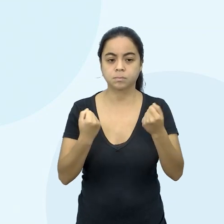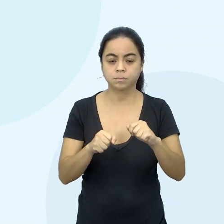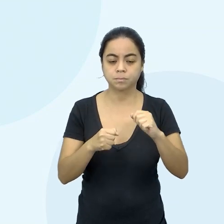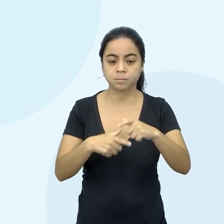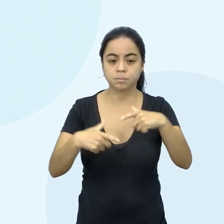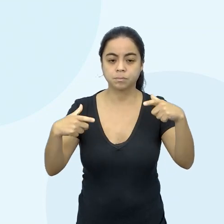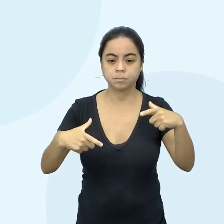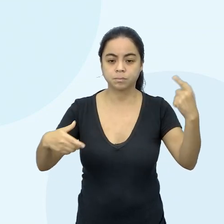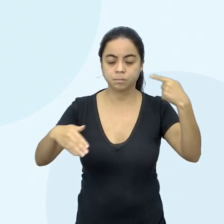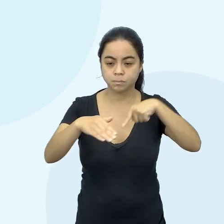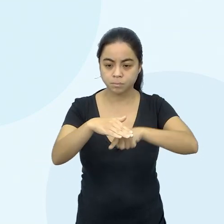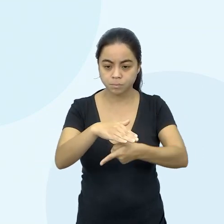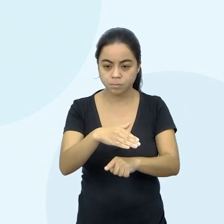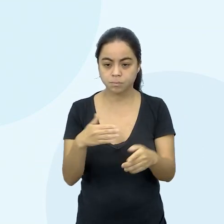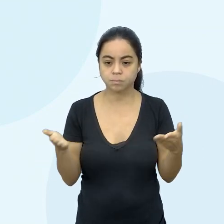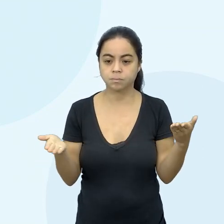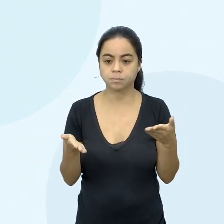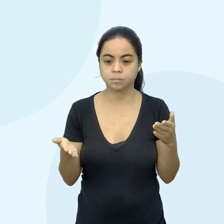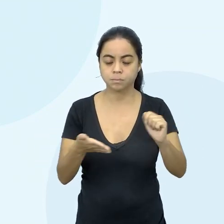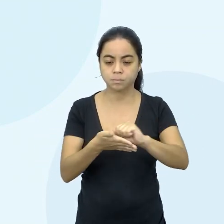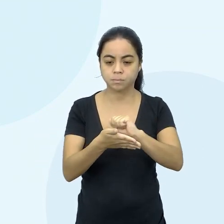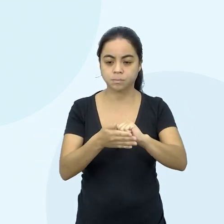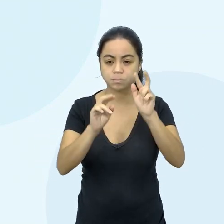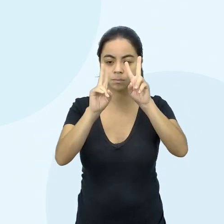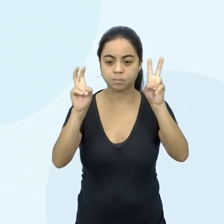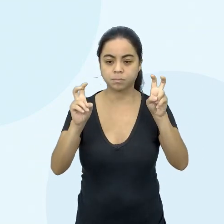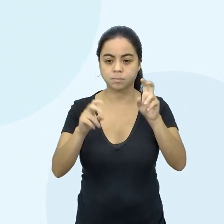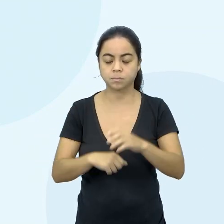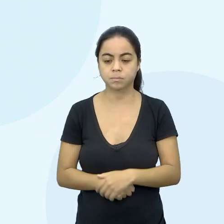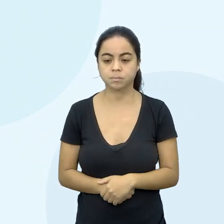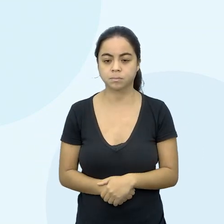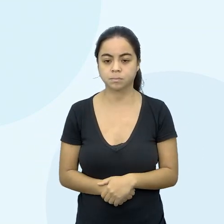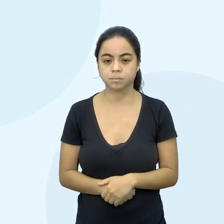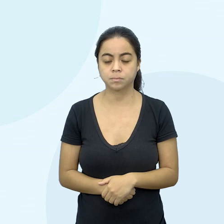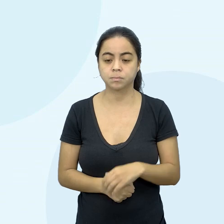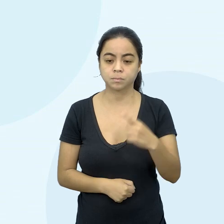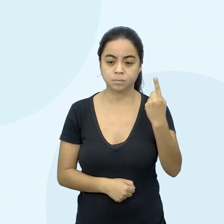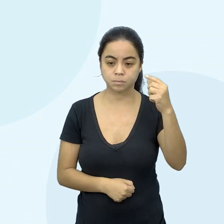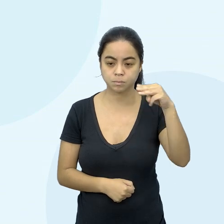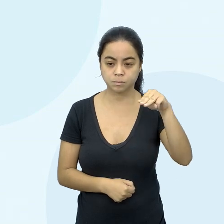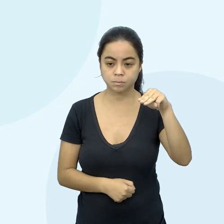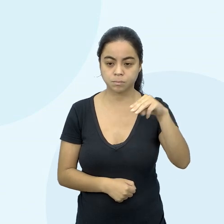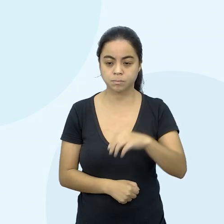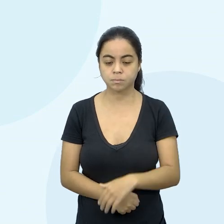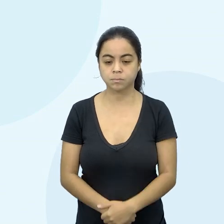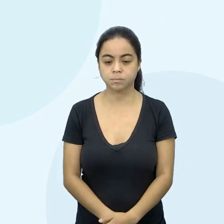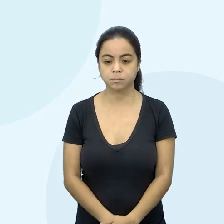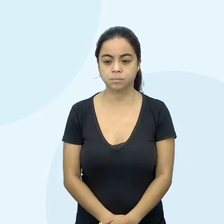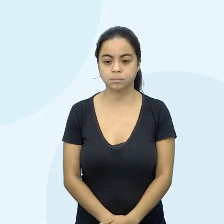ser ampliadas e aprofundadas para este tema. Então, 1 minutinho para vocês.